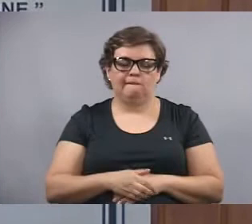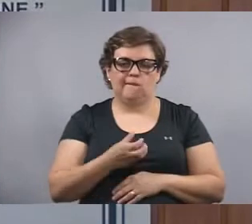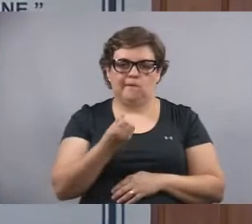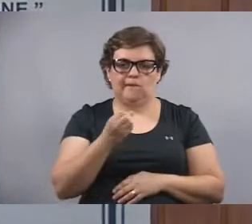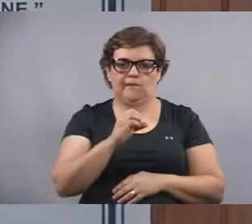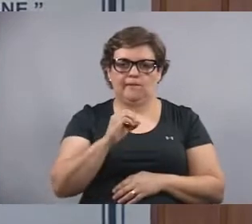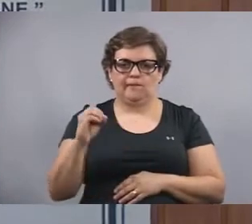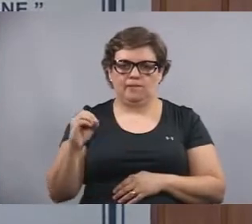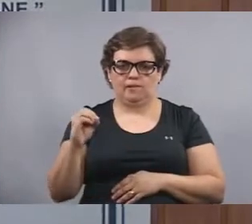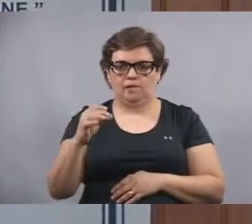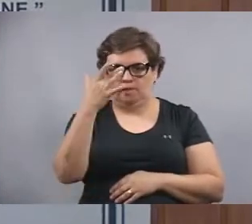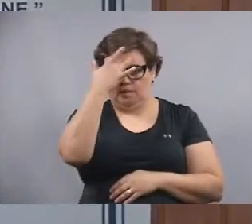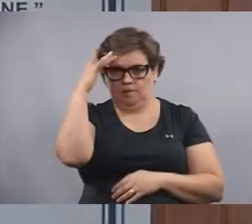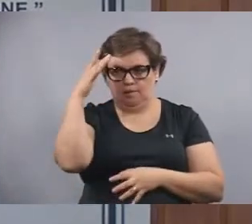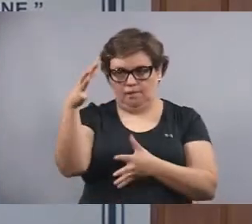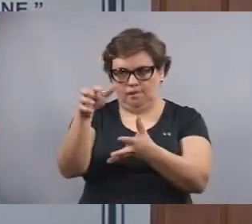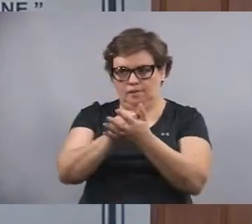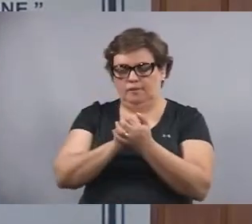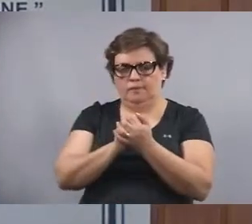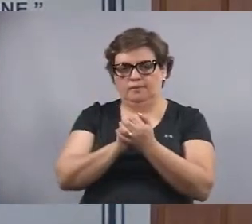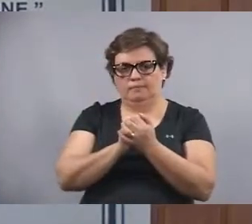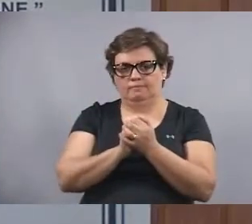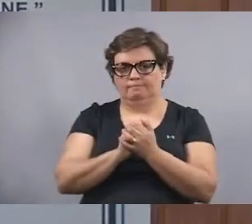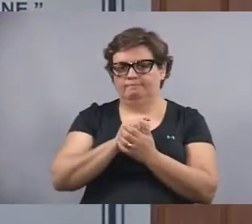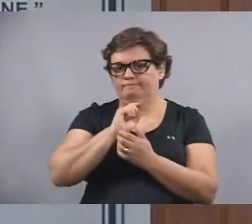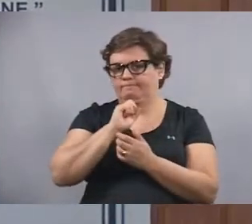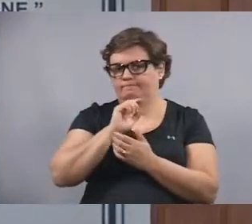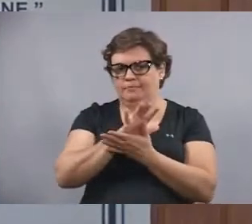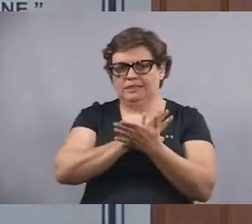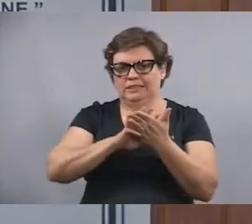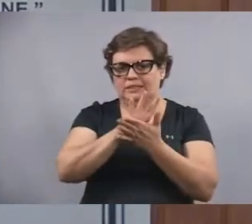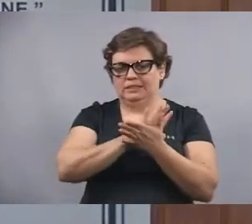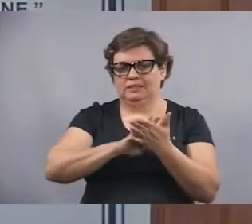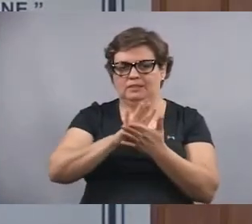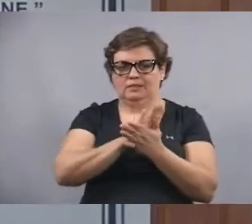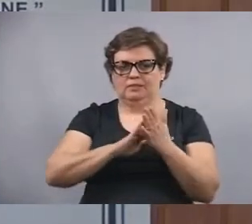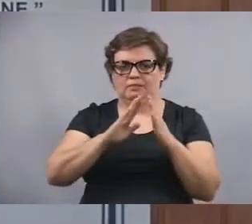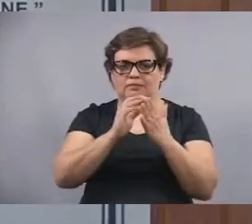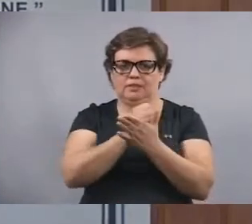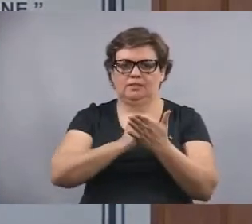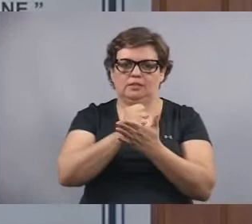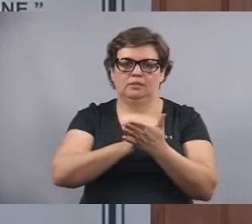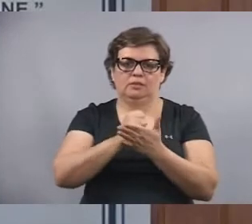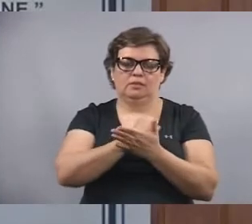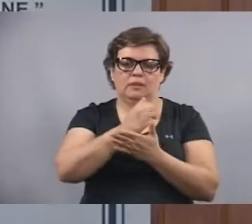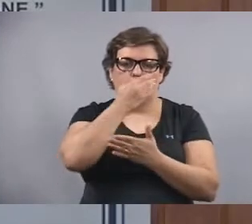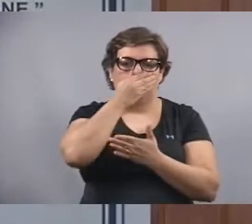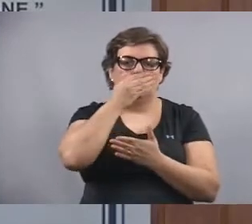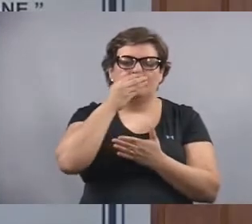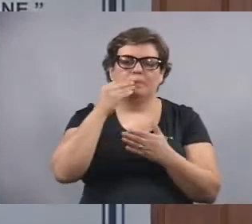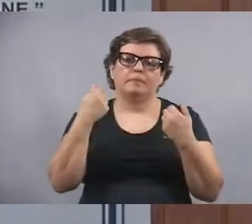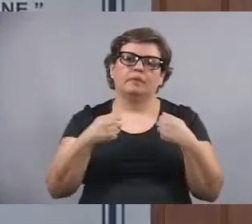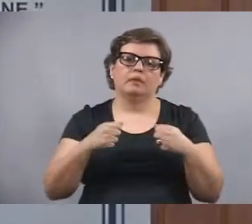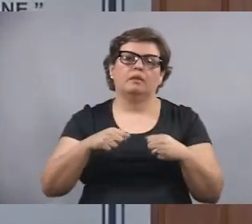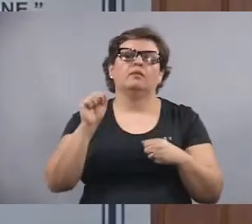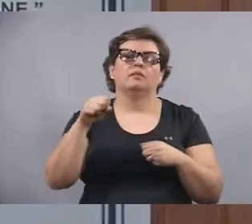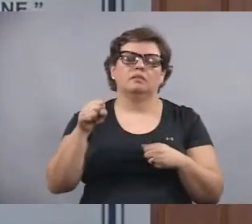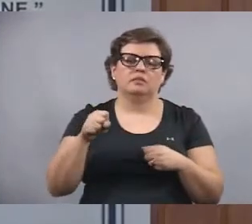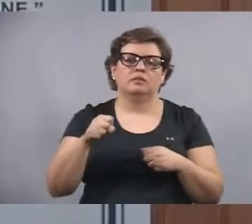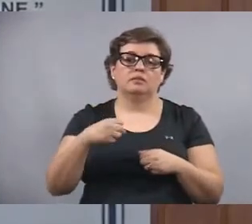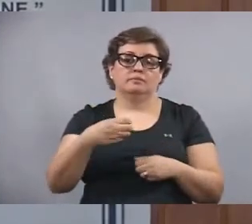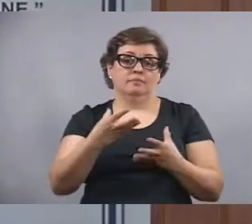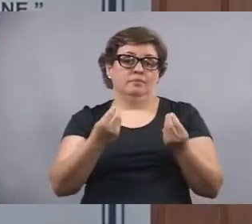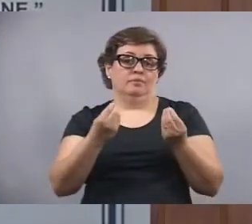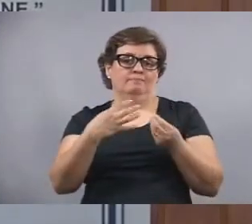600 pessoas vão ser contratadas, nenhuma farmacêutica. Então, precisamos sim de bastante